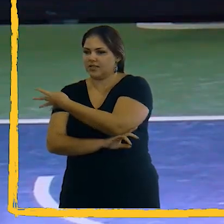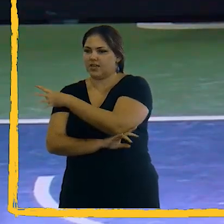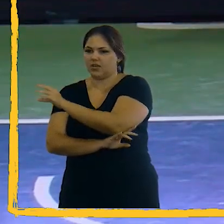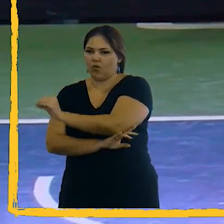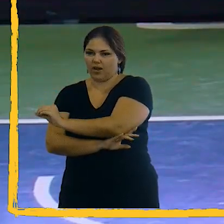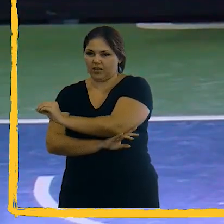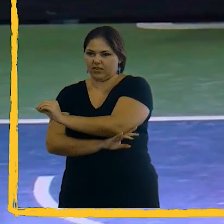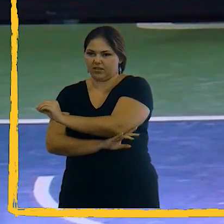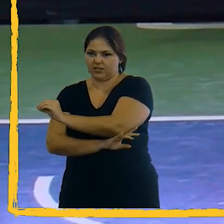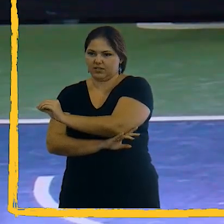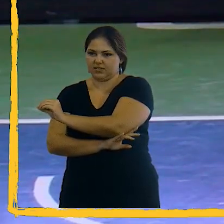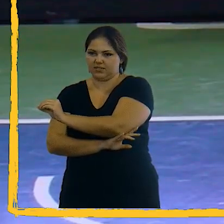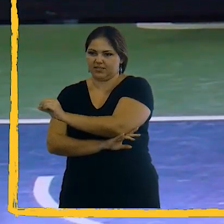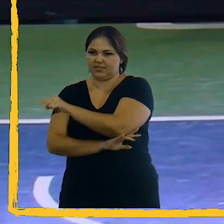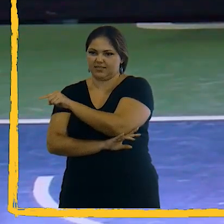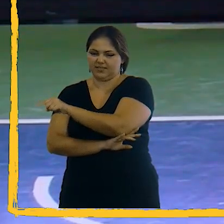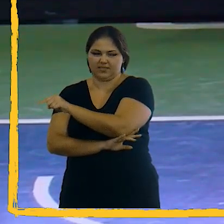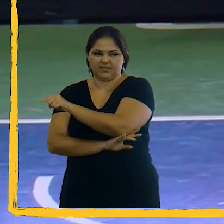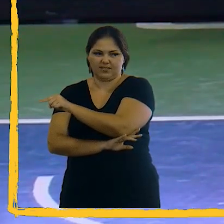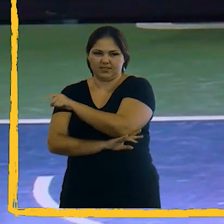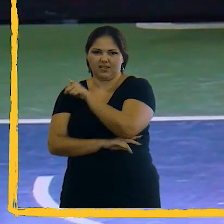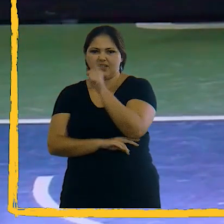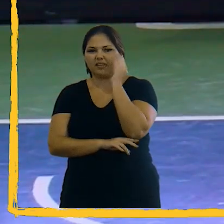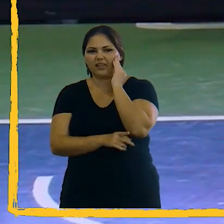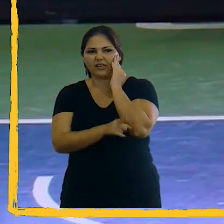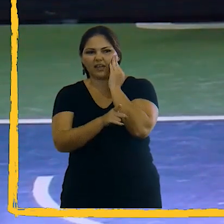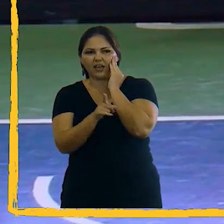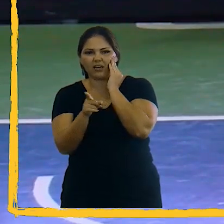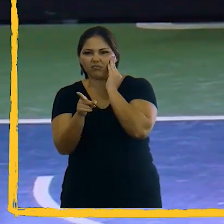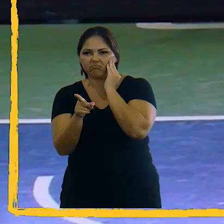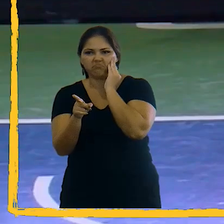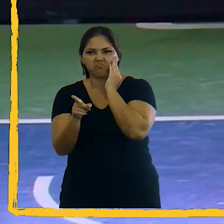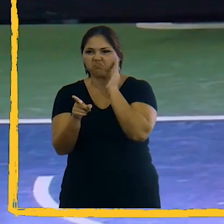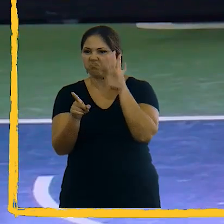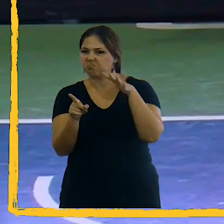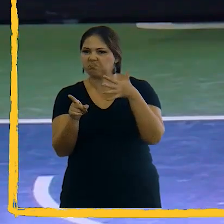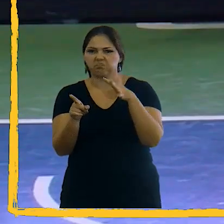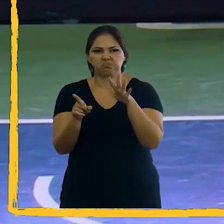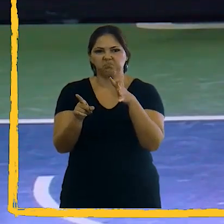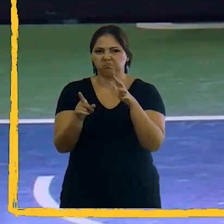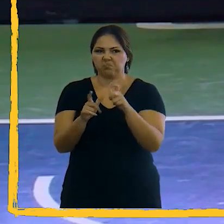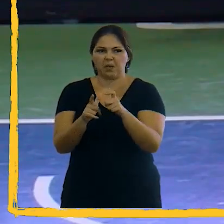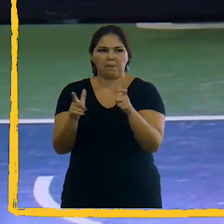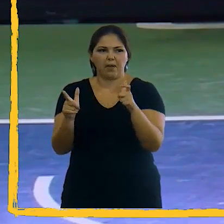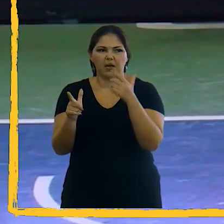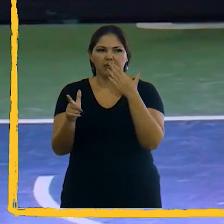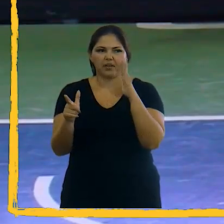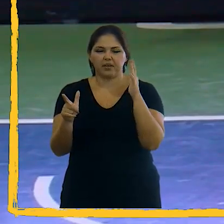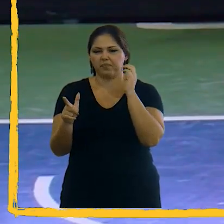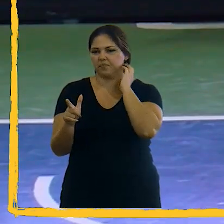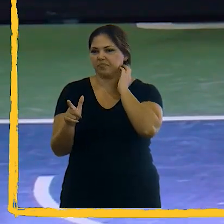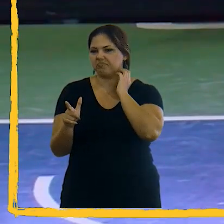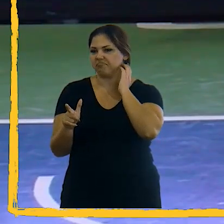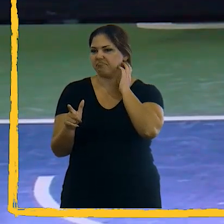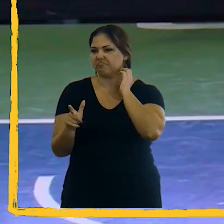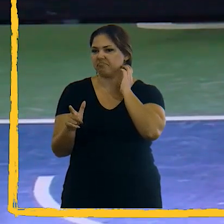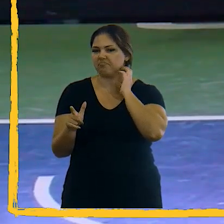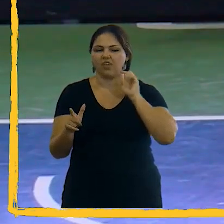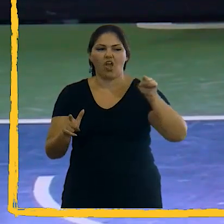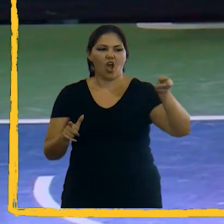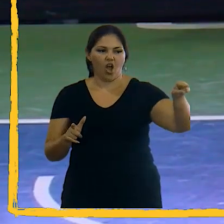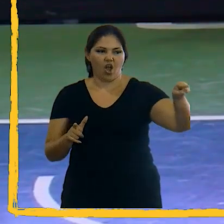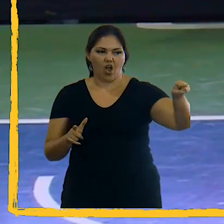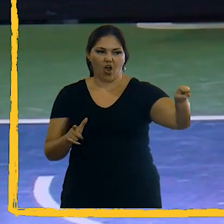por 2 pessoal deu para entender Então observa que um cresceu e o outro